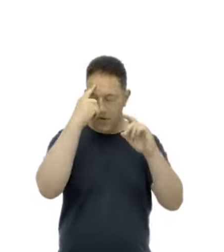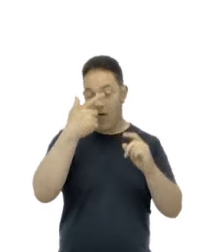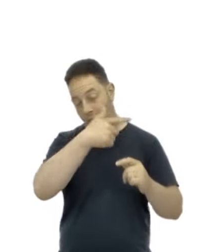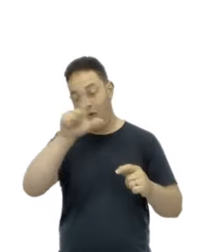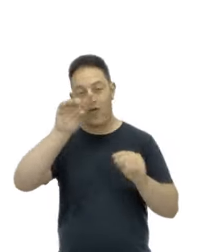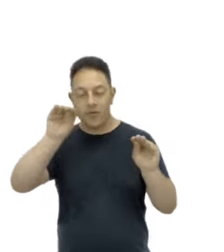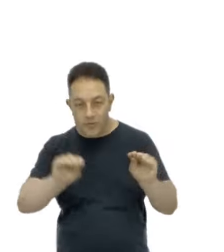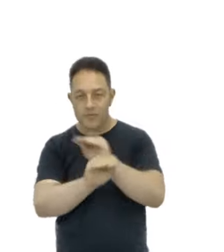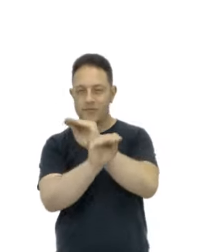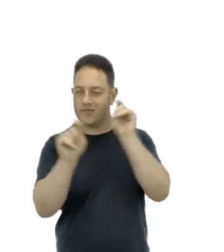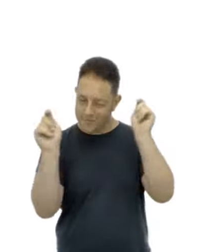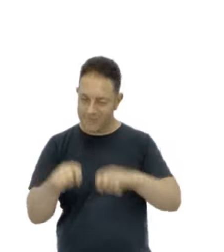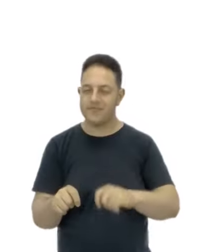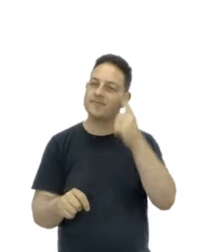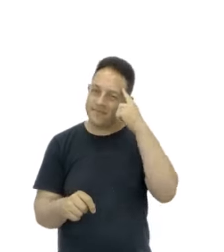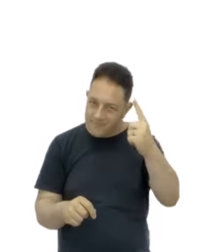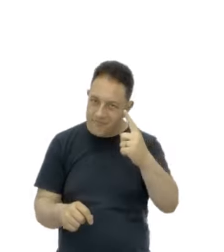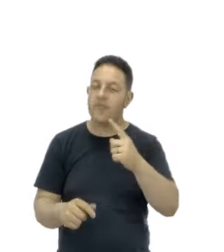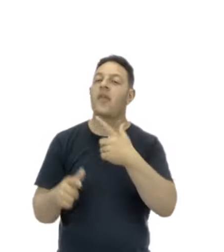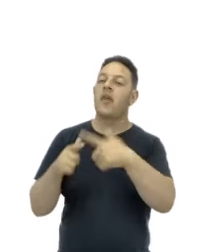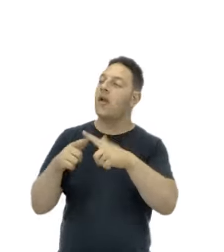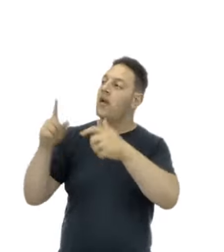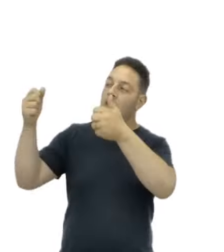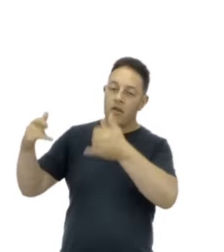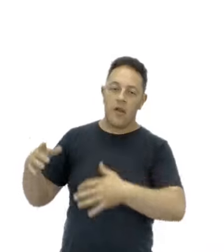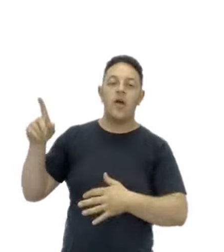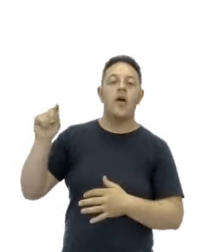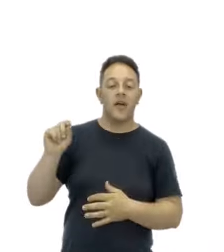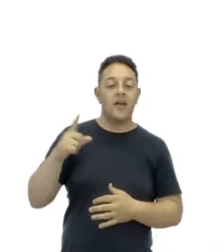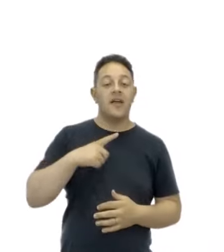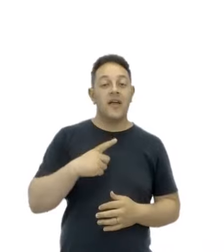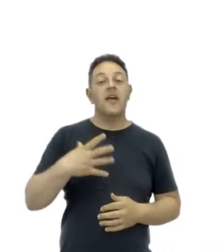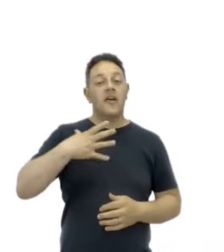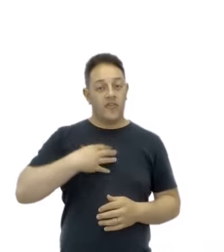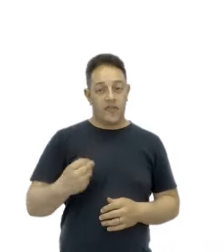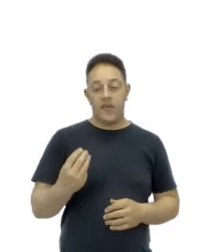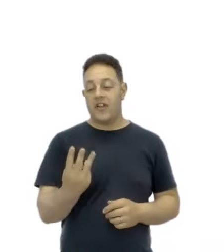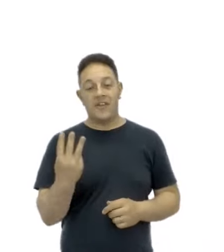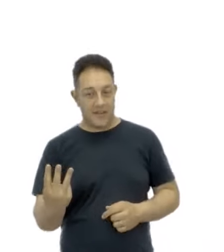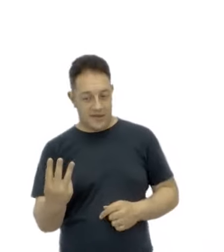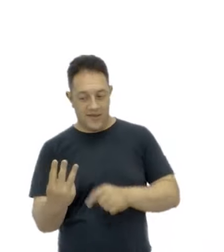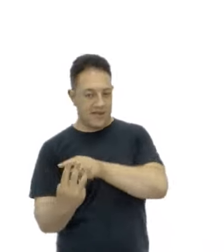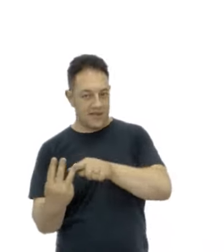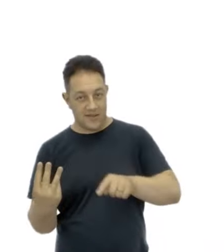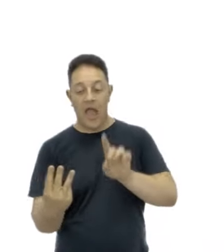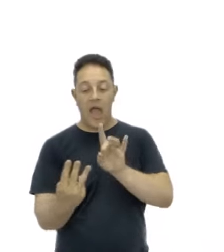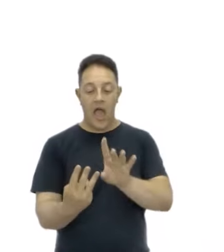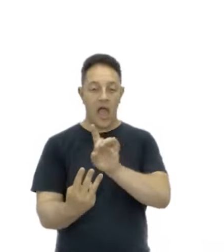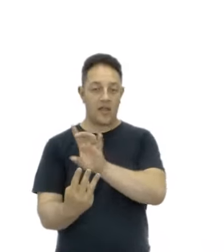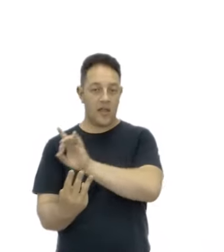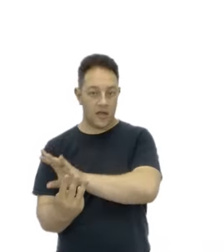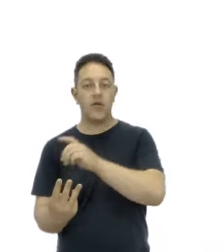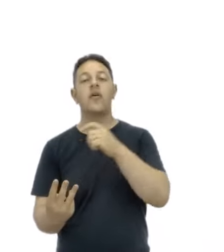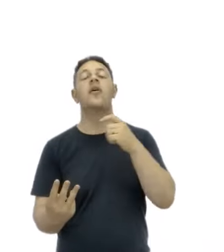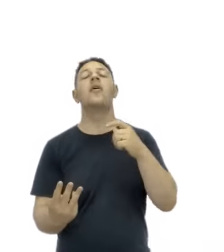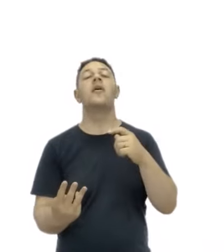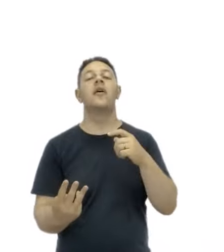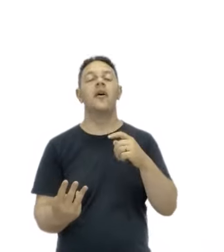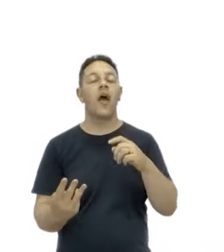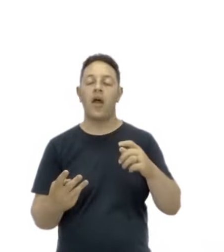de aprendizagens. Então, no problema, nós temos temos 3 filhos e há 18 peças